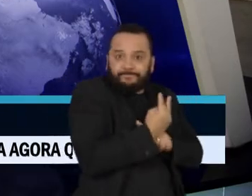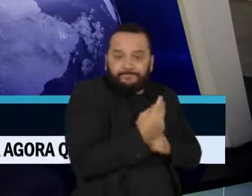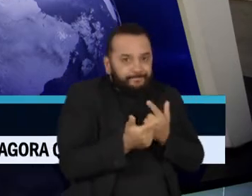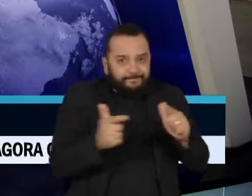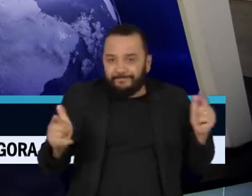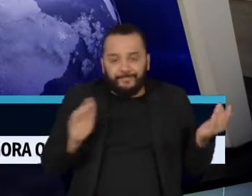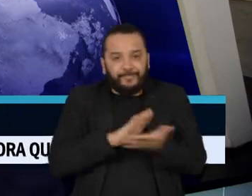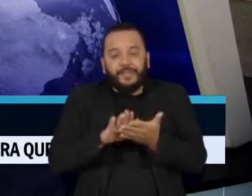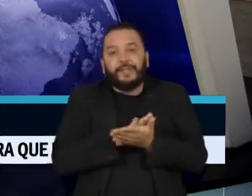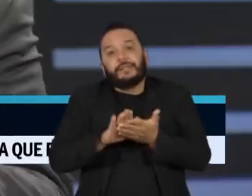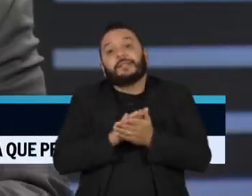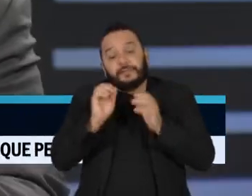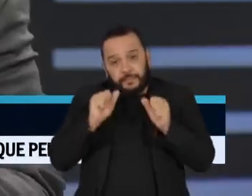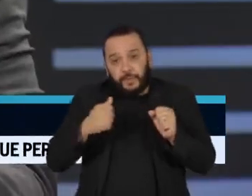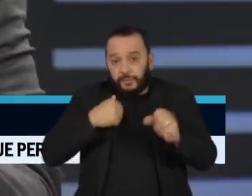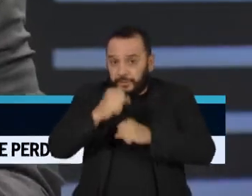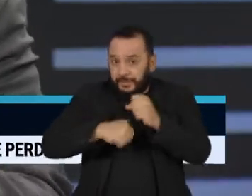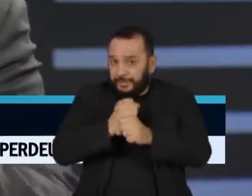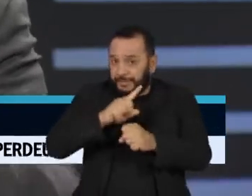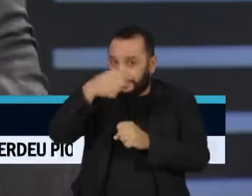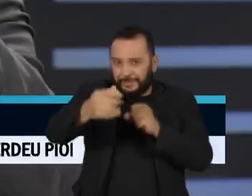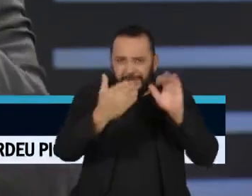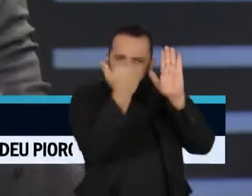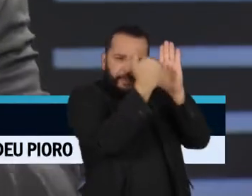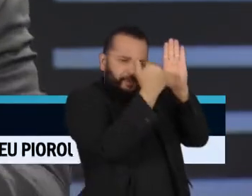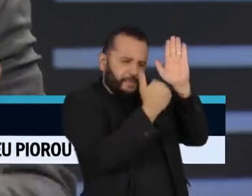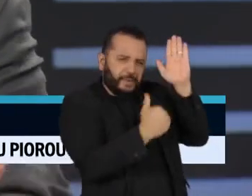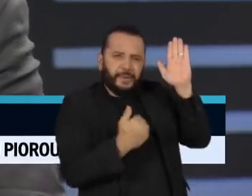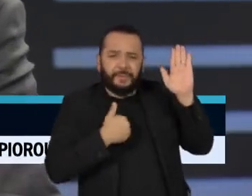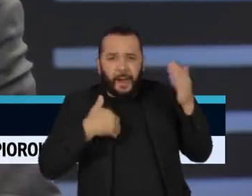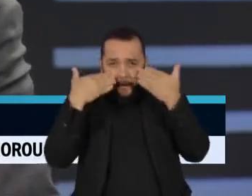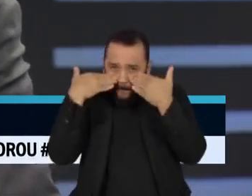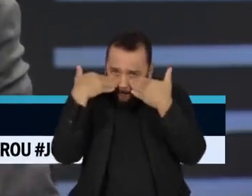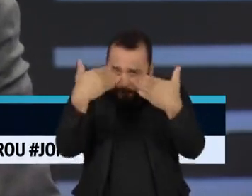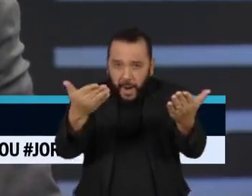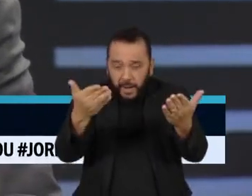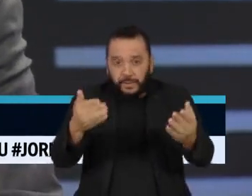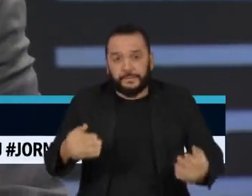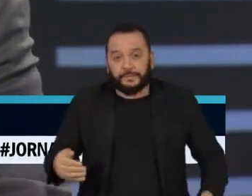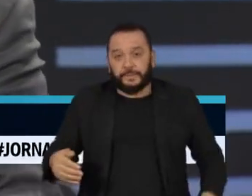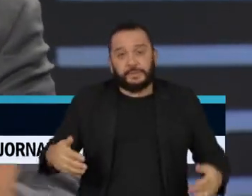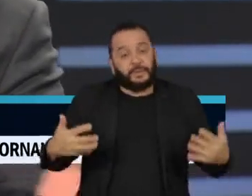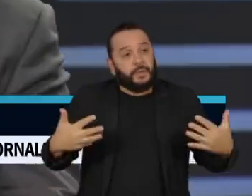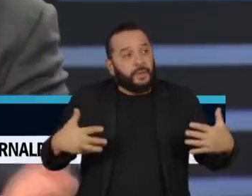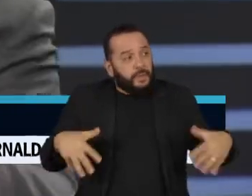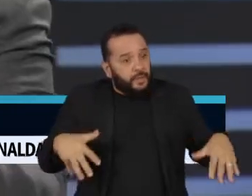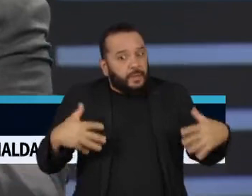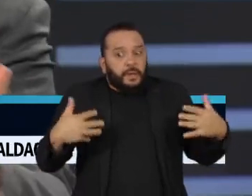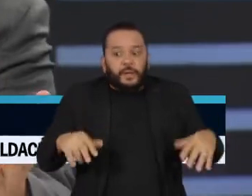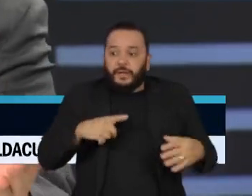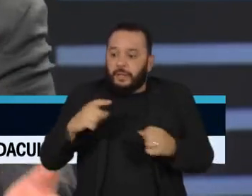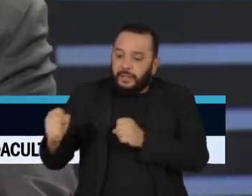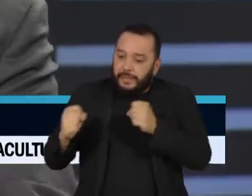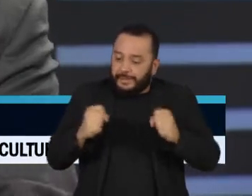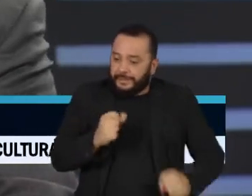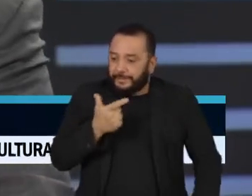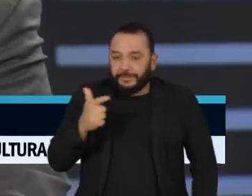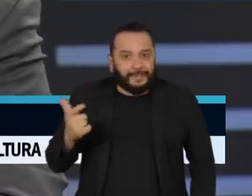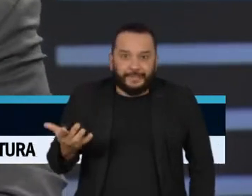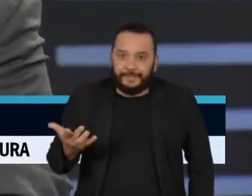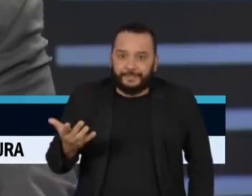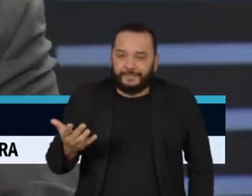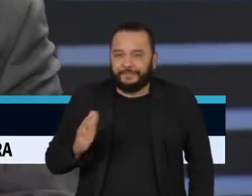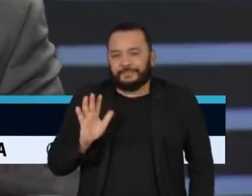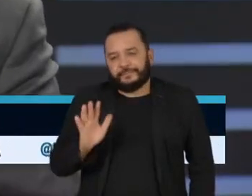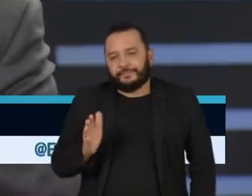ele pode ter poder para não ser preso Olha vou aumentar o sarrafo do custo da minha prisão porém com o Matias colocou